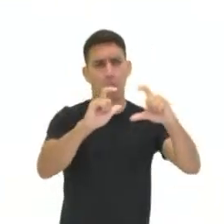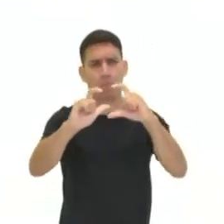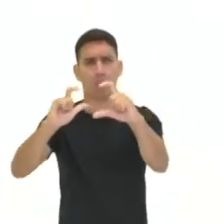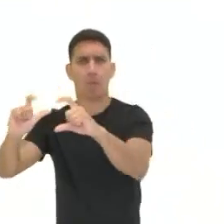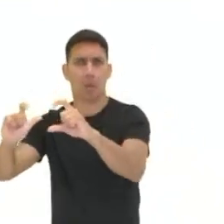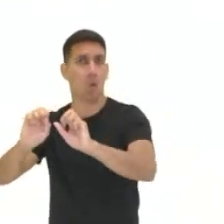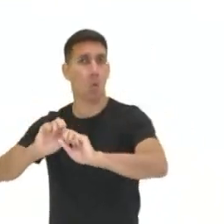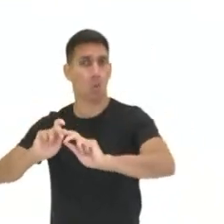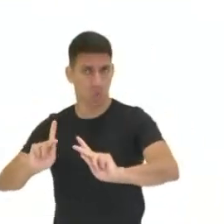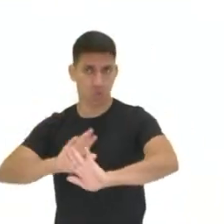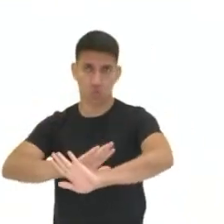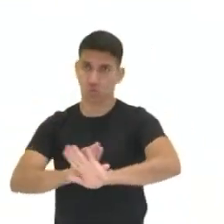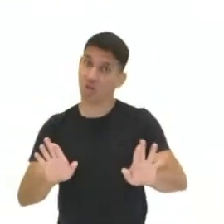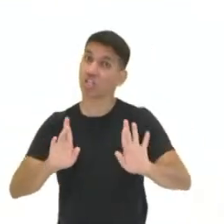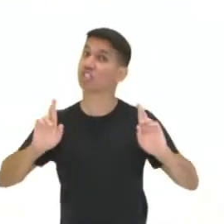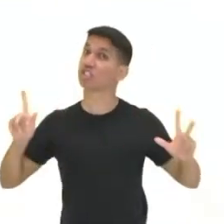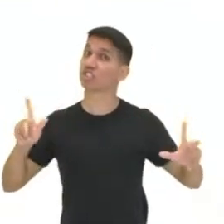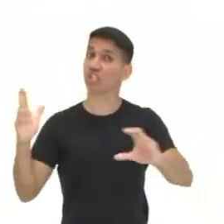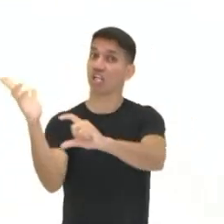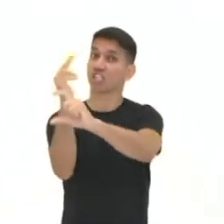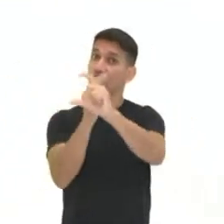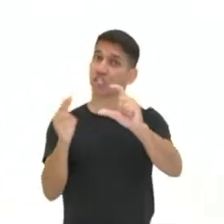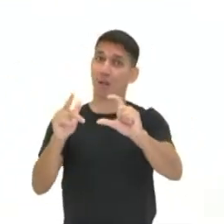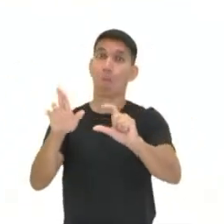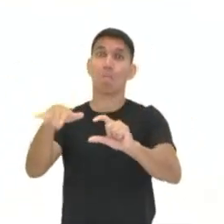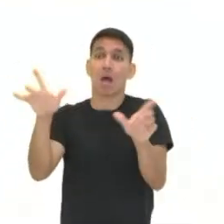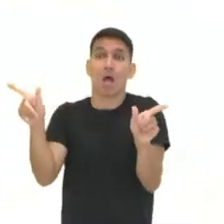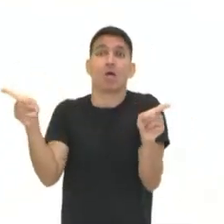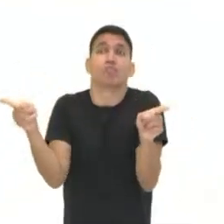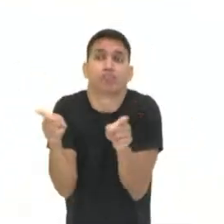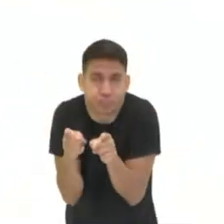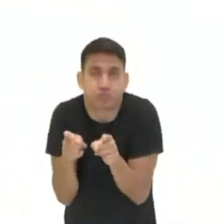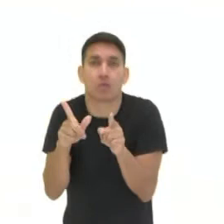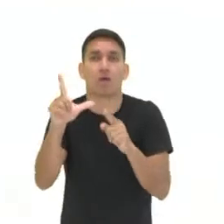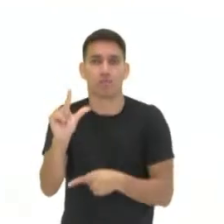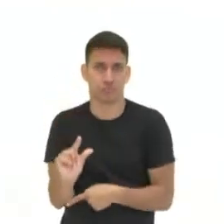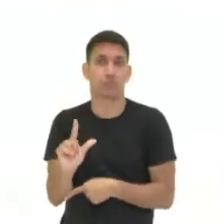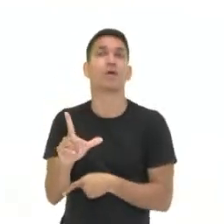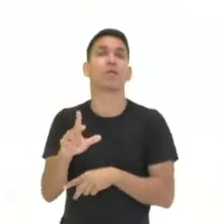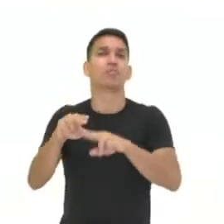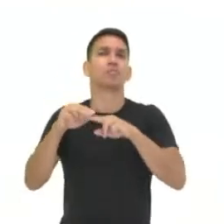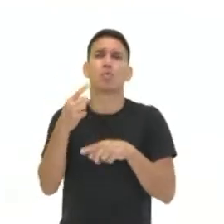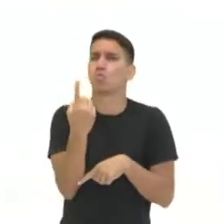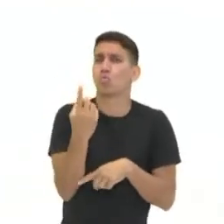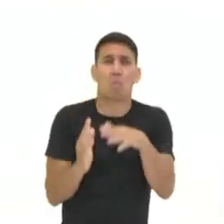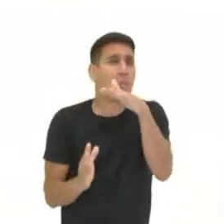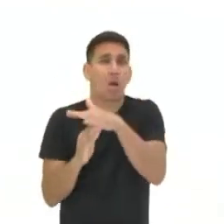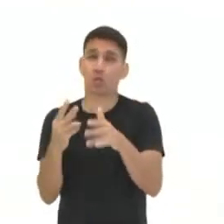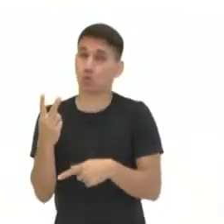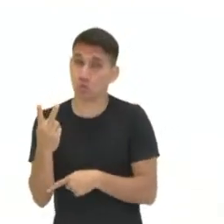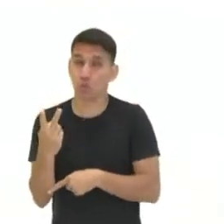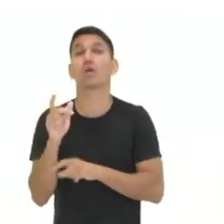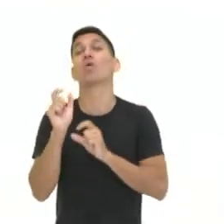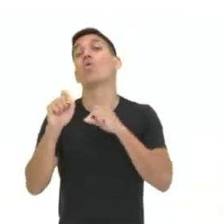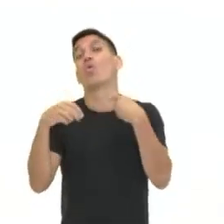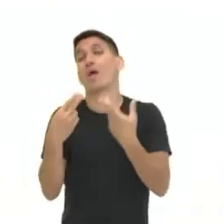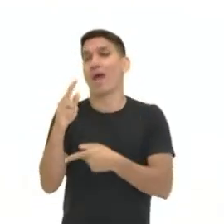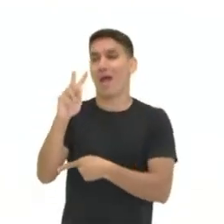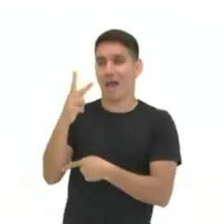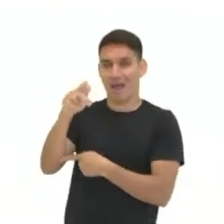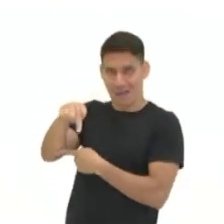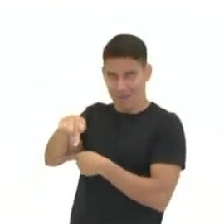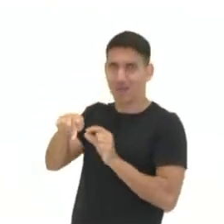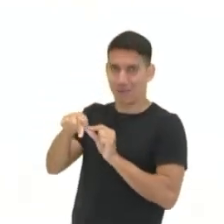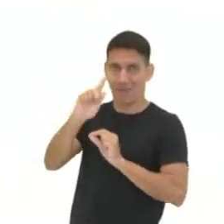quadrinhos. Né? Diferente da charge, a charge é mais limitada ainda, na charge a gente tem no máximo 2 quadrinhos. E nas histórias em quadrinhos, as